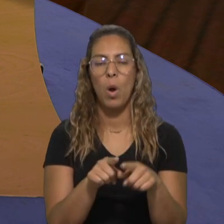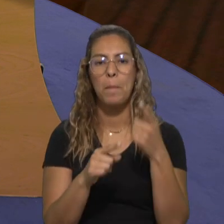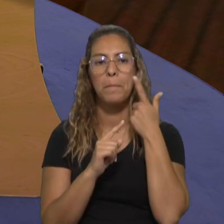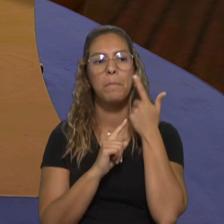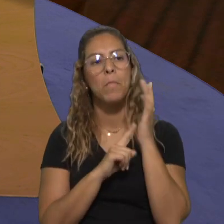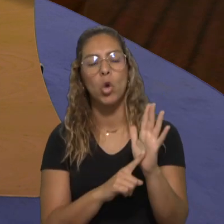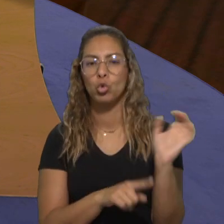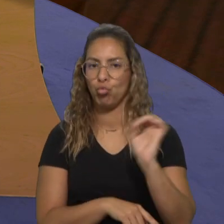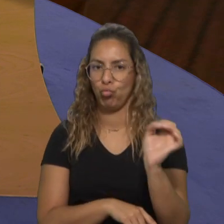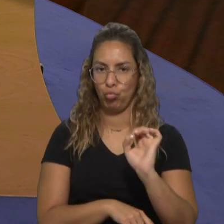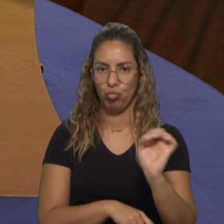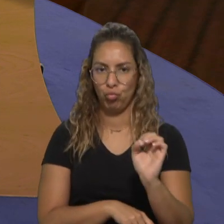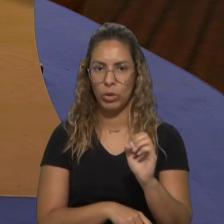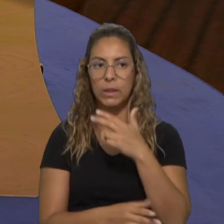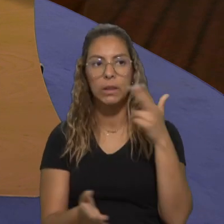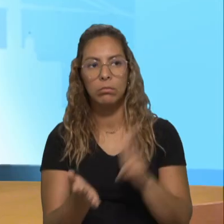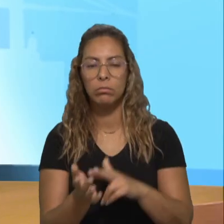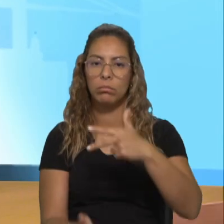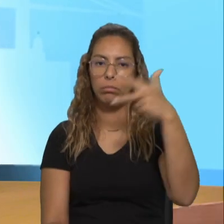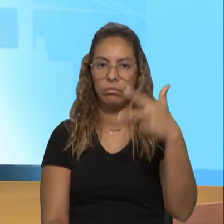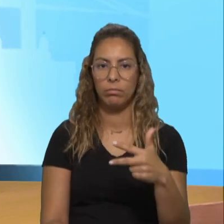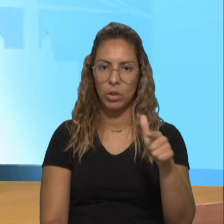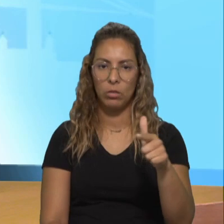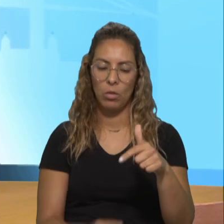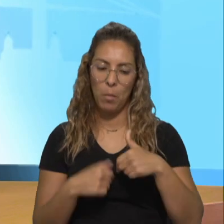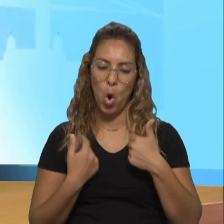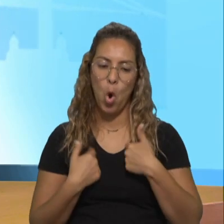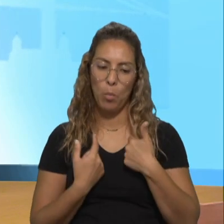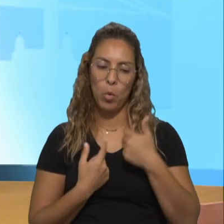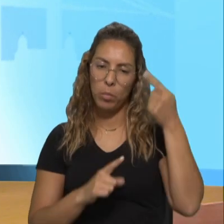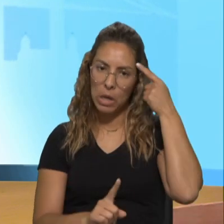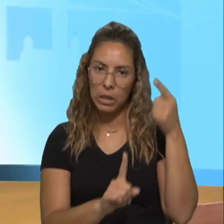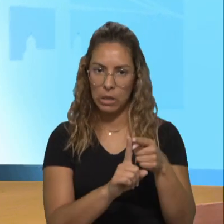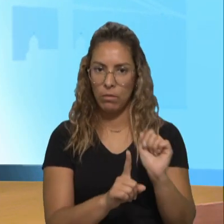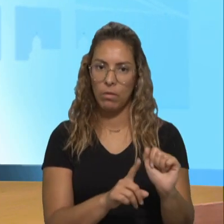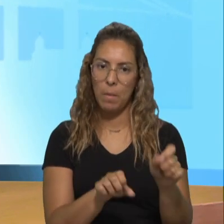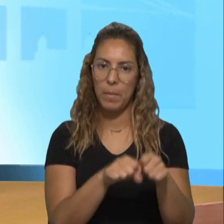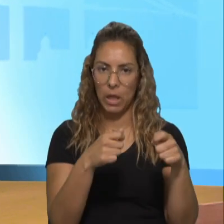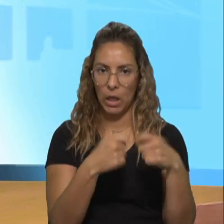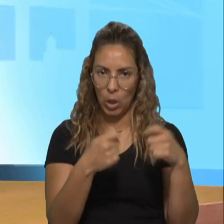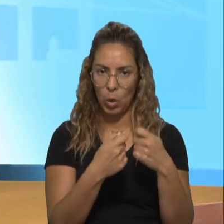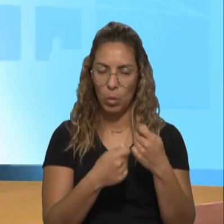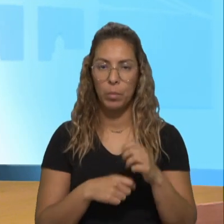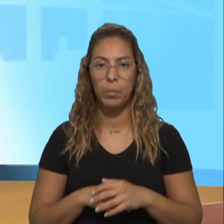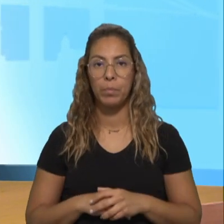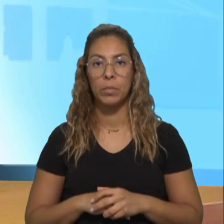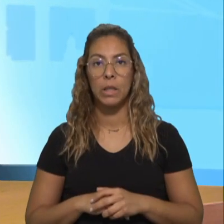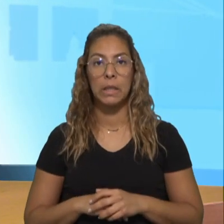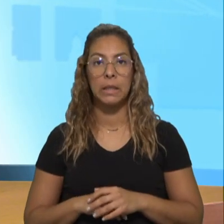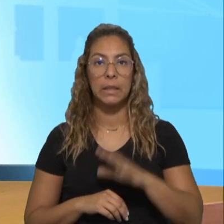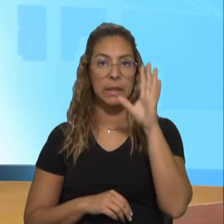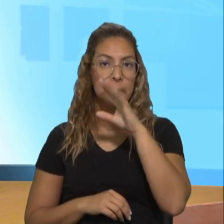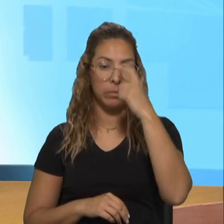exatamente qual é que é a intenção do partido ou do candidato. Então, se eu fosse falar por mim